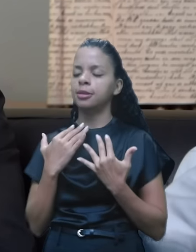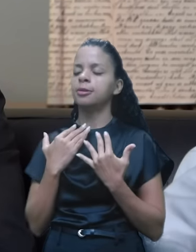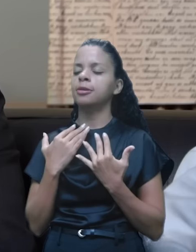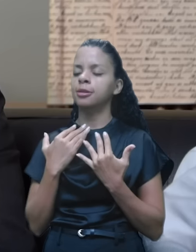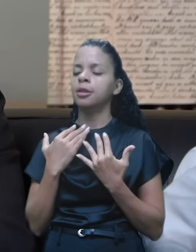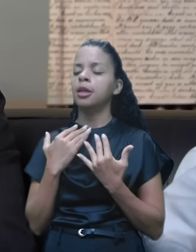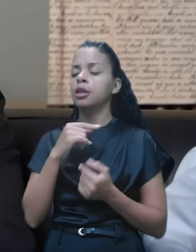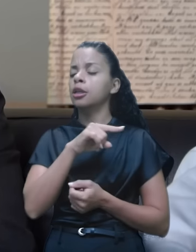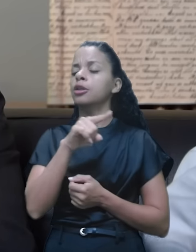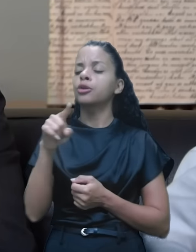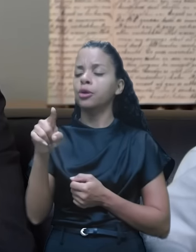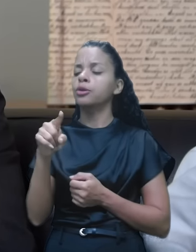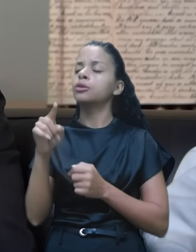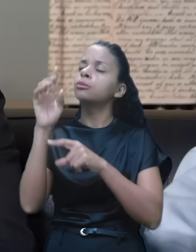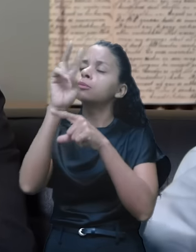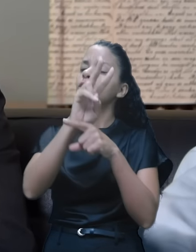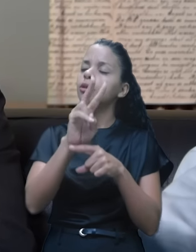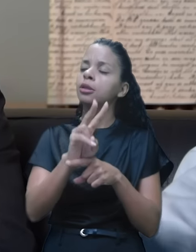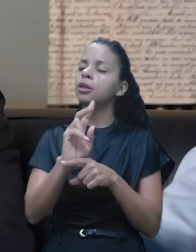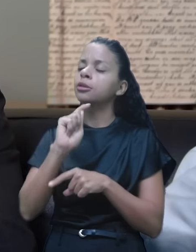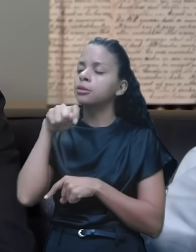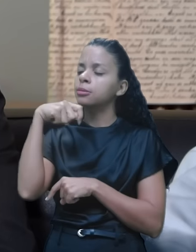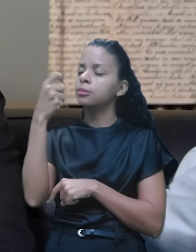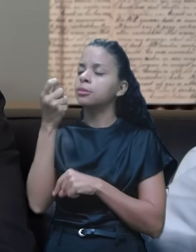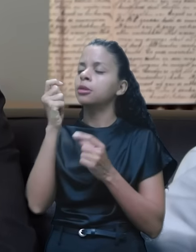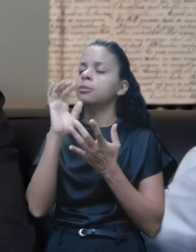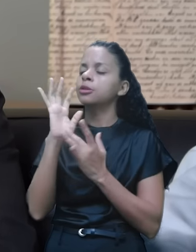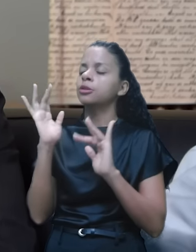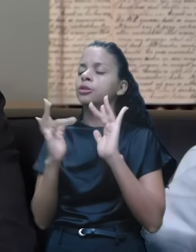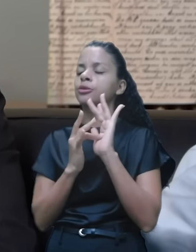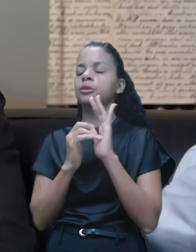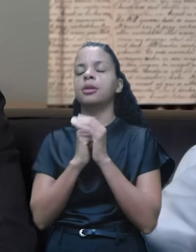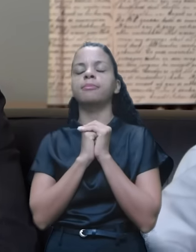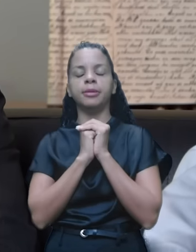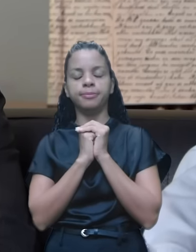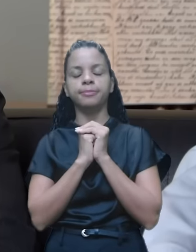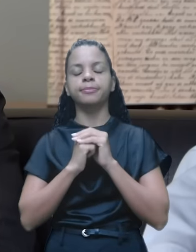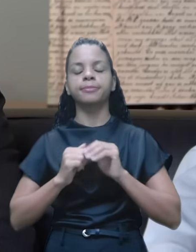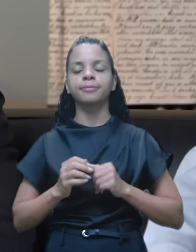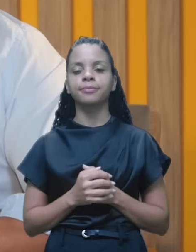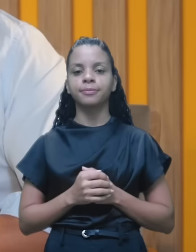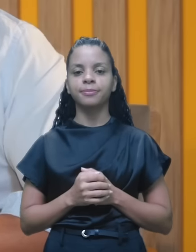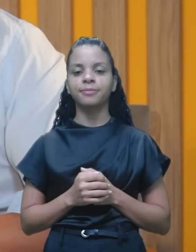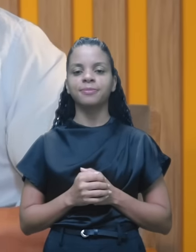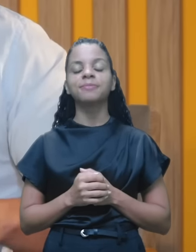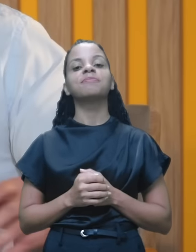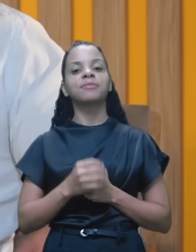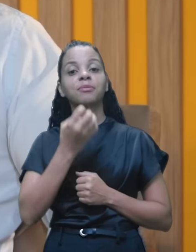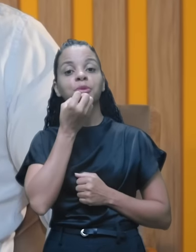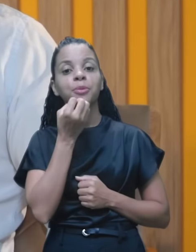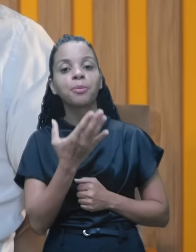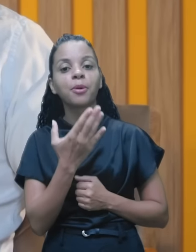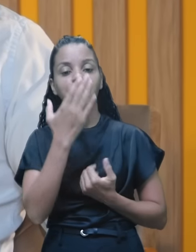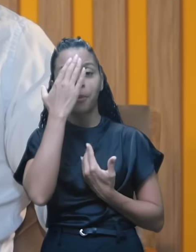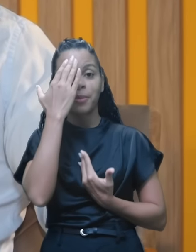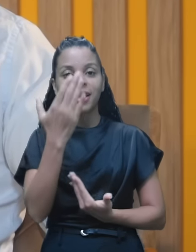vidas e entrego todos em Tuas mãos. É isso que eu te peço e te agradeço em nome de Jesus Cristo. Amém. Amém. Muito bom,